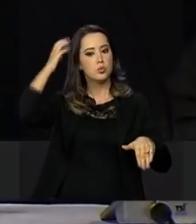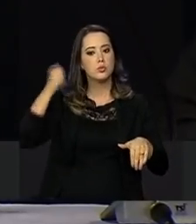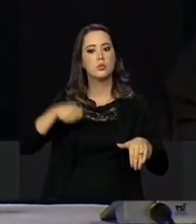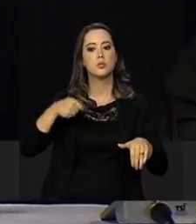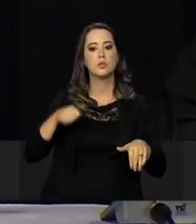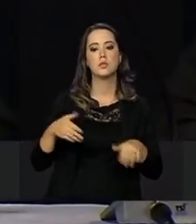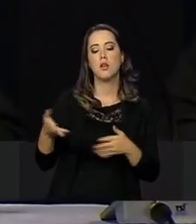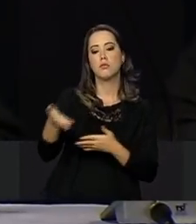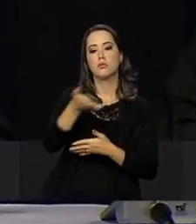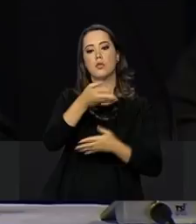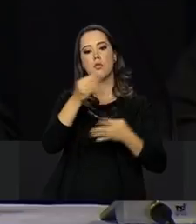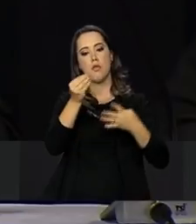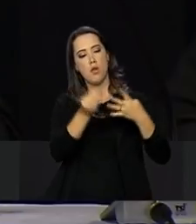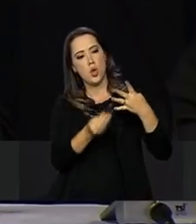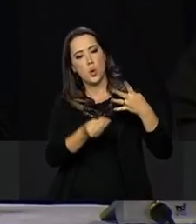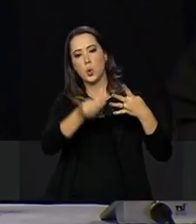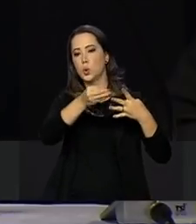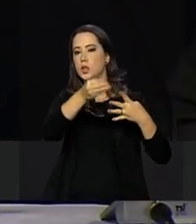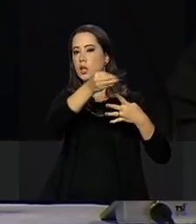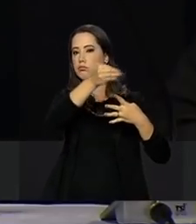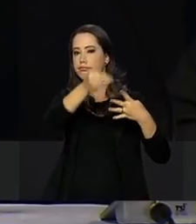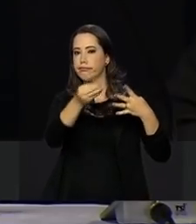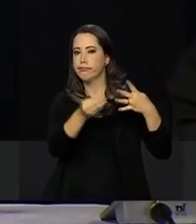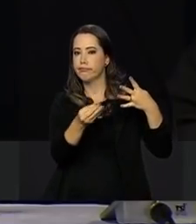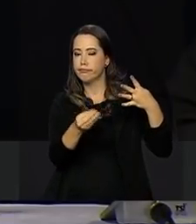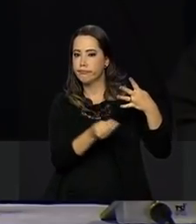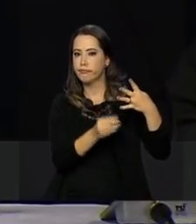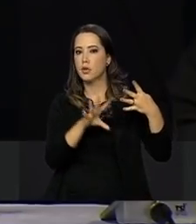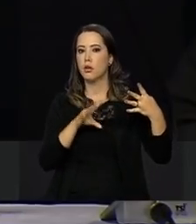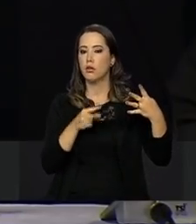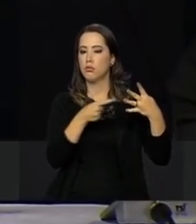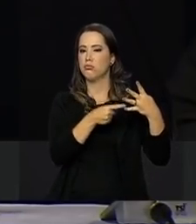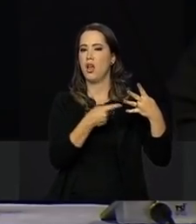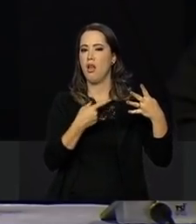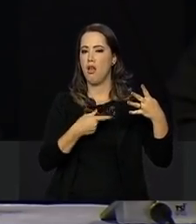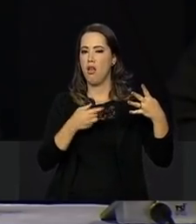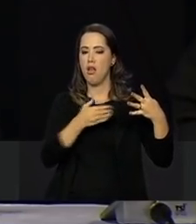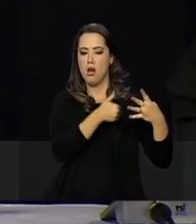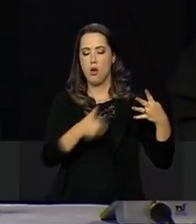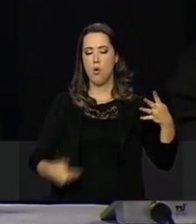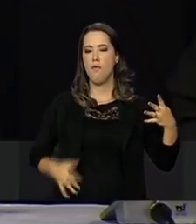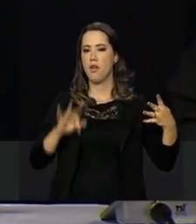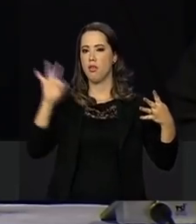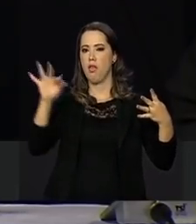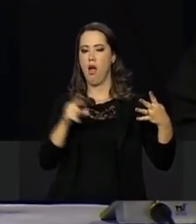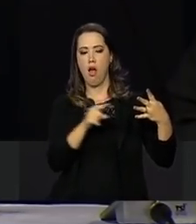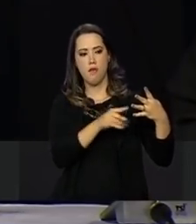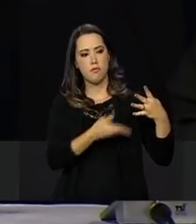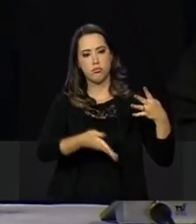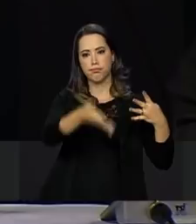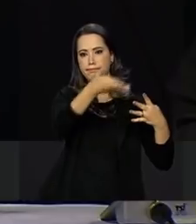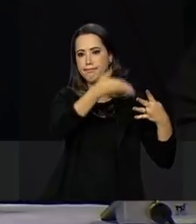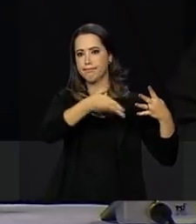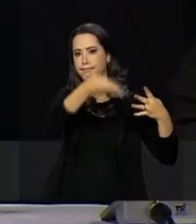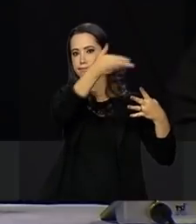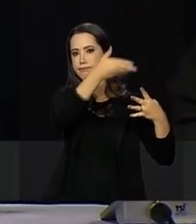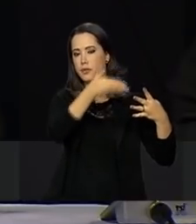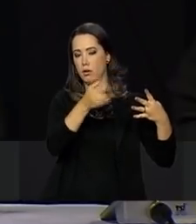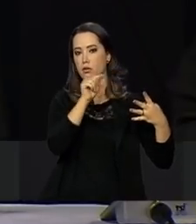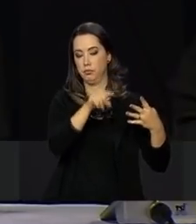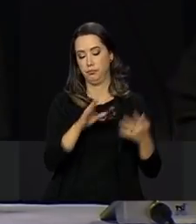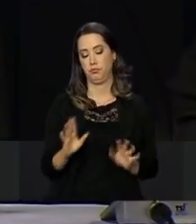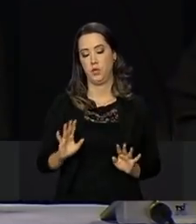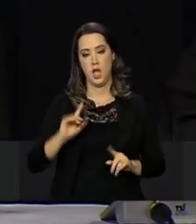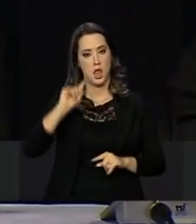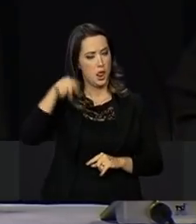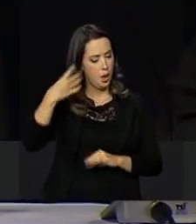dos demais poderes. Era mais um fenômeno de centralização. Ora bem, quando chegamos em 15 de novembro de 89,